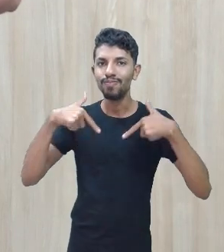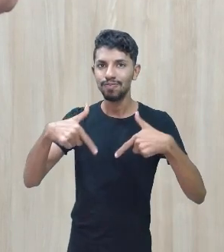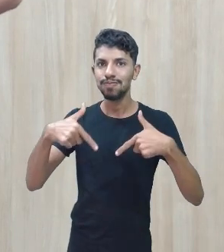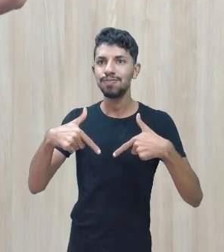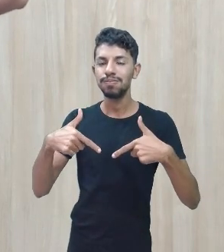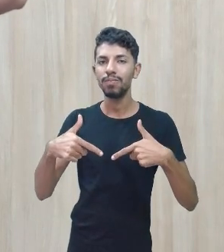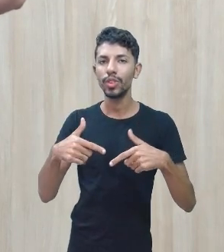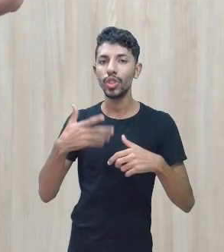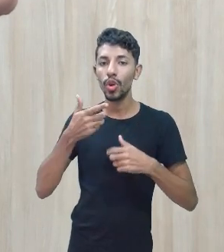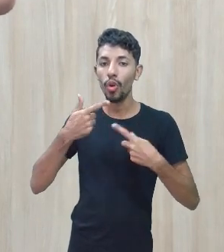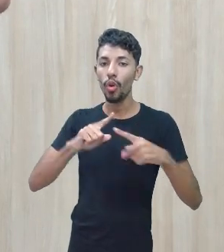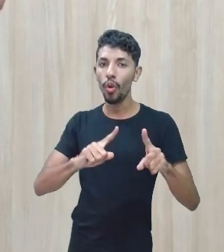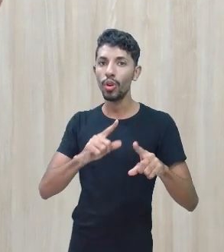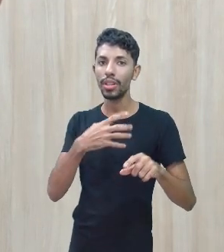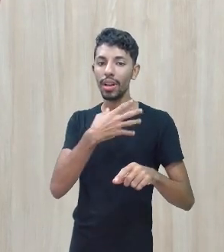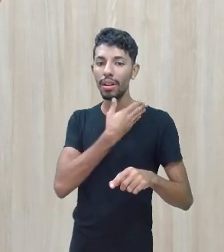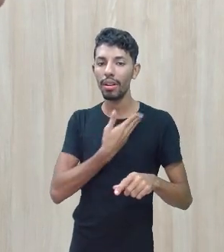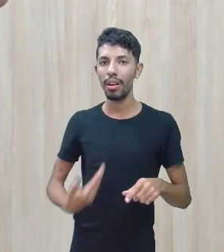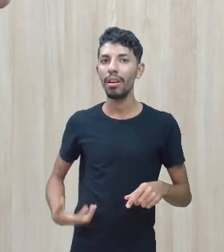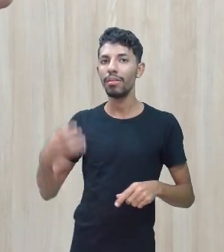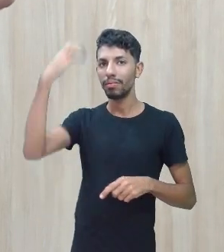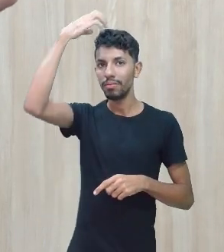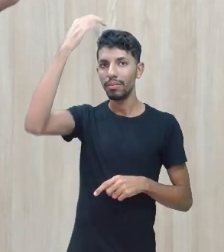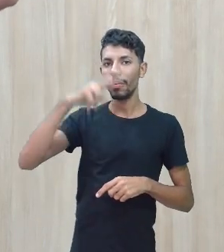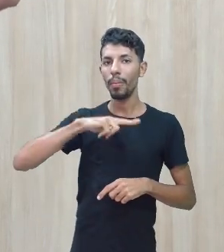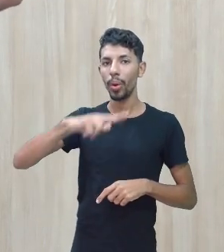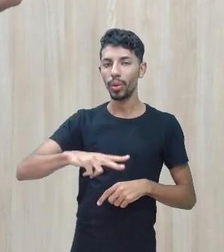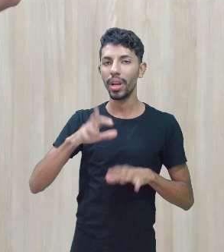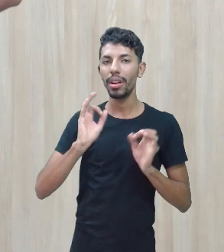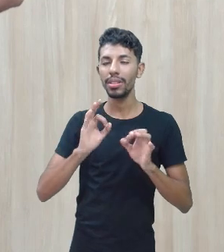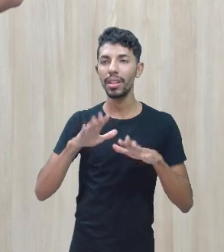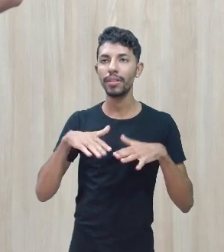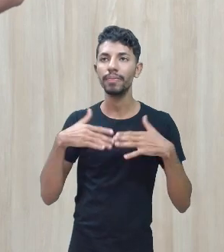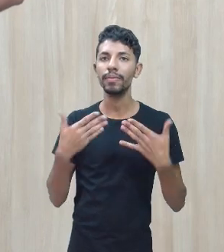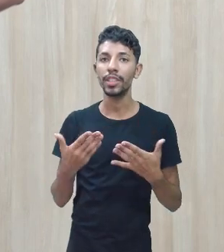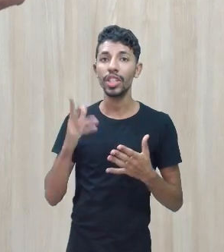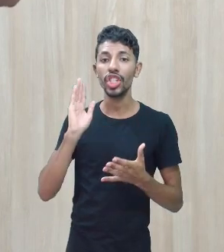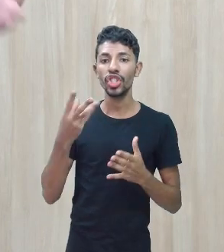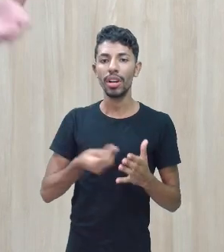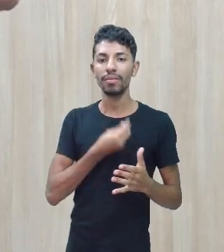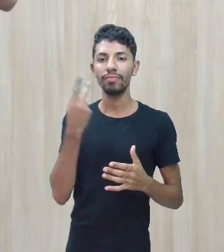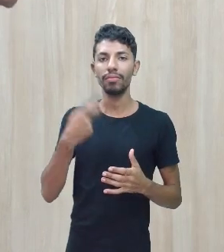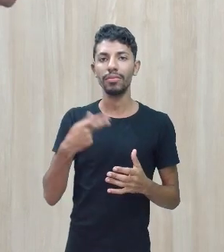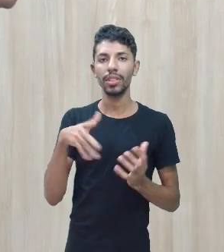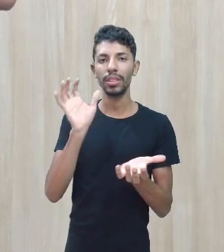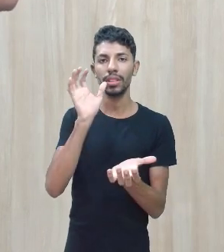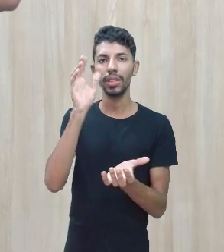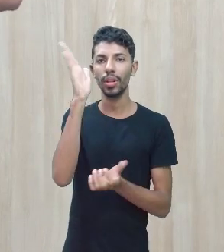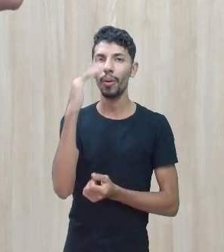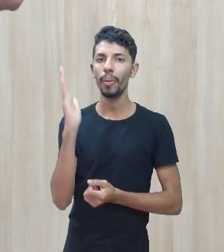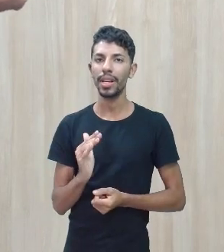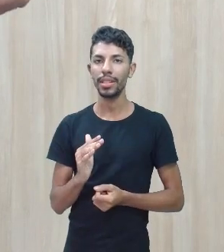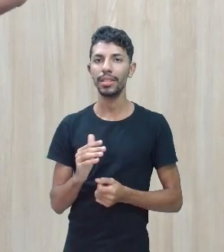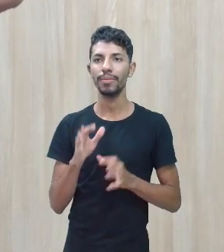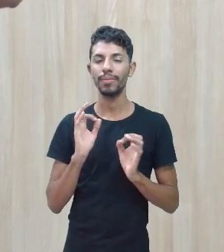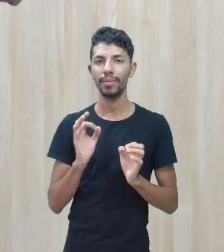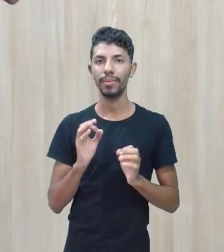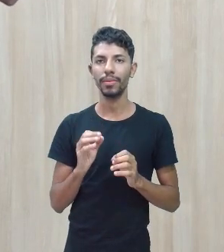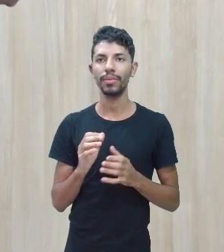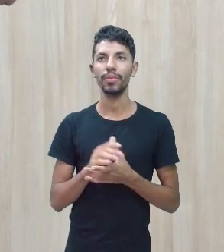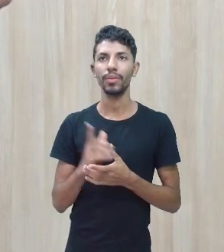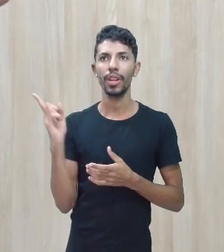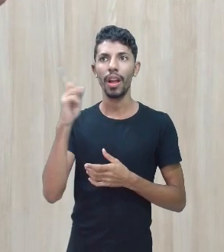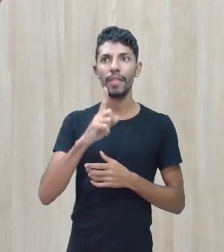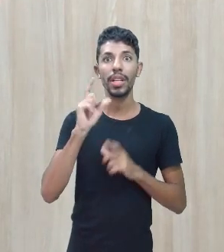luta contra a coroa portuguesa, que por sinal já estava instalada aqui no Brasil, né, com a vinda do Dom João VI para o Brasil.